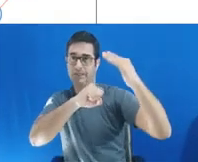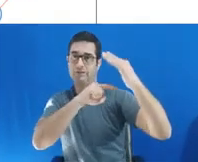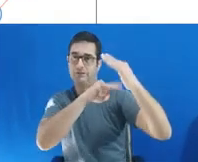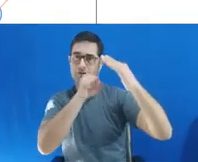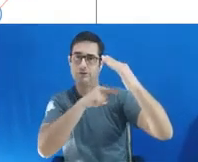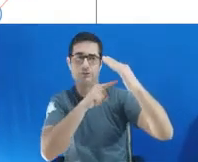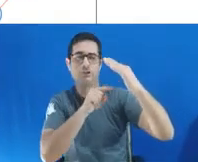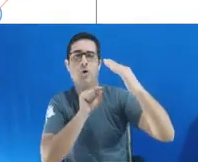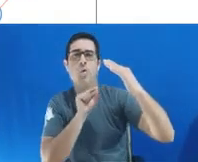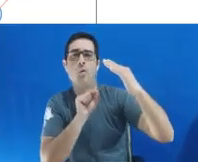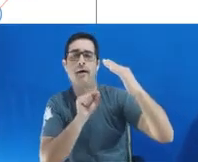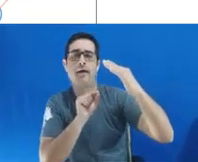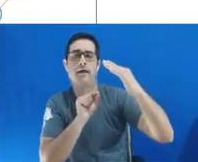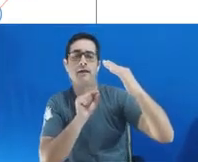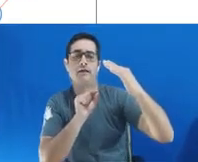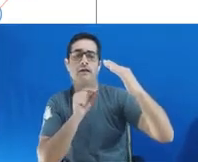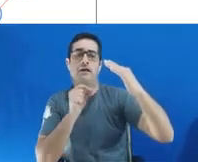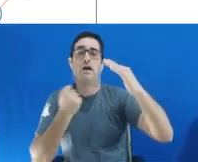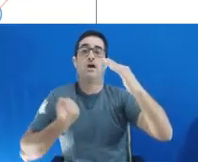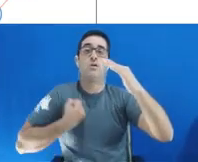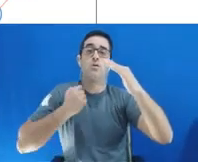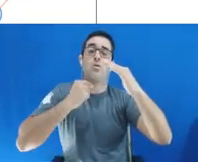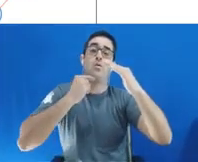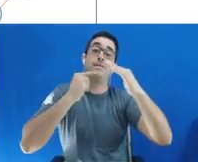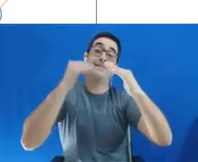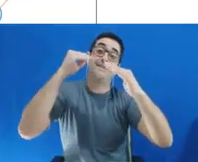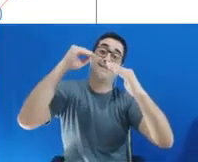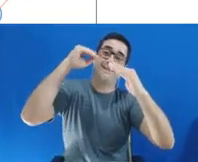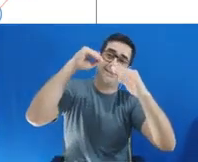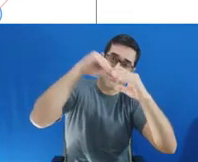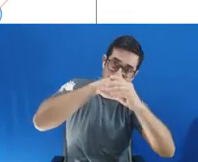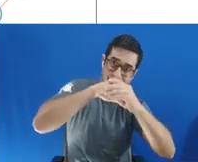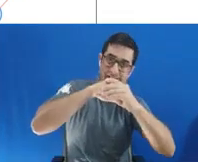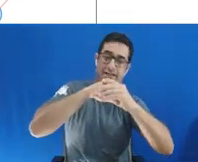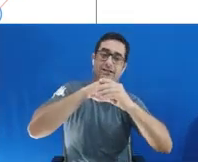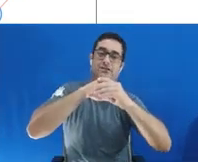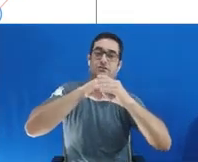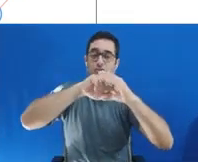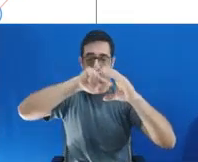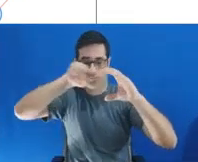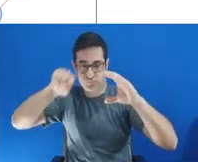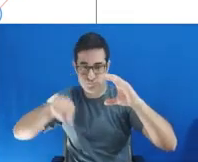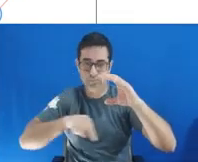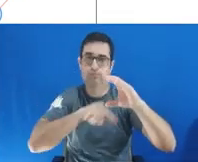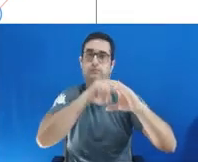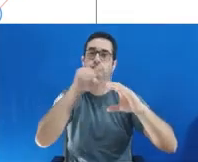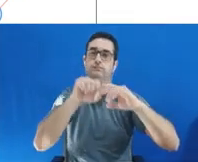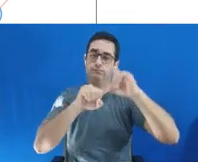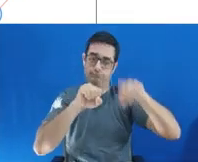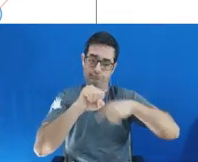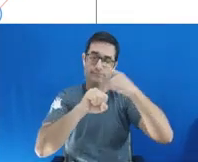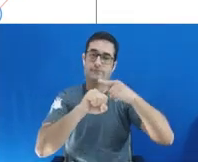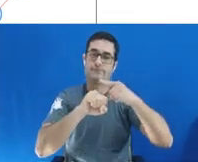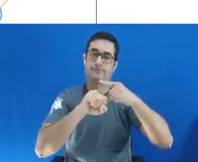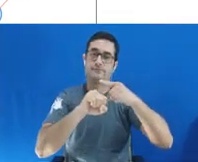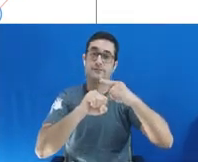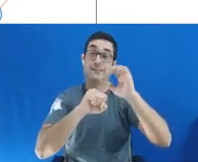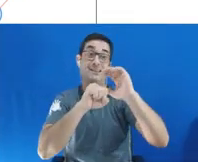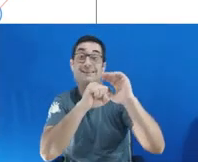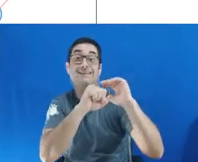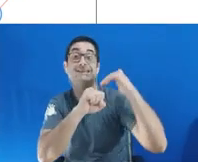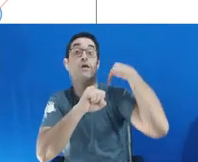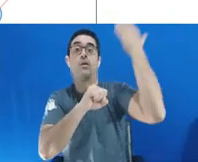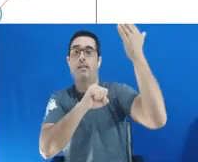é a blindagem? O número de elétrons que tem na parte mais interna, no cerne do átomo, não na camada